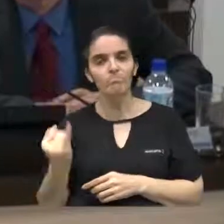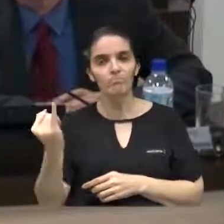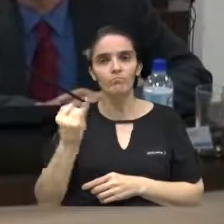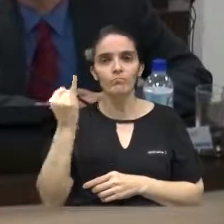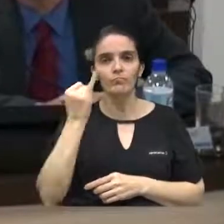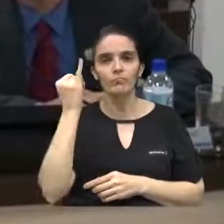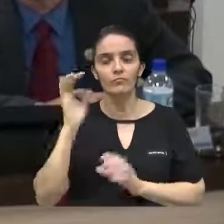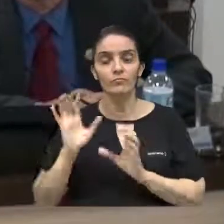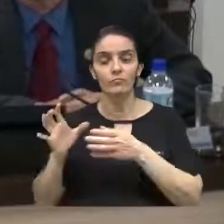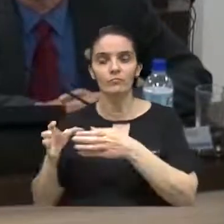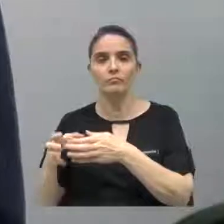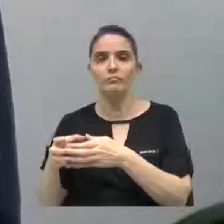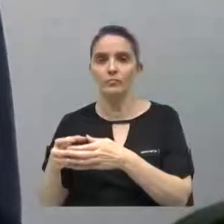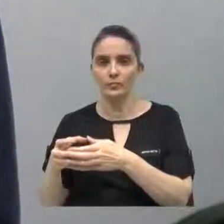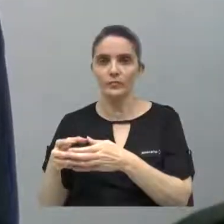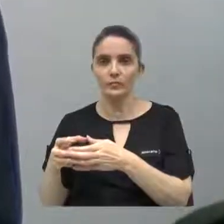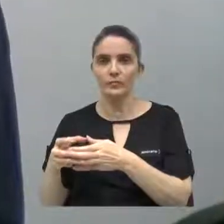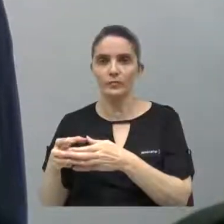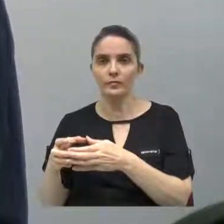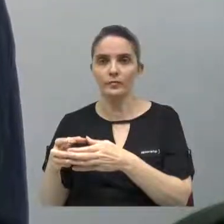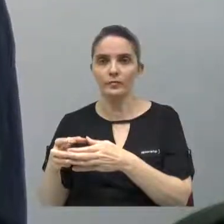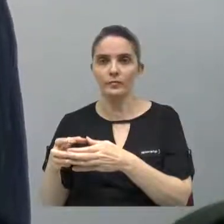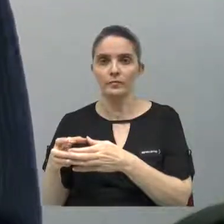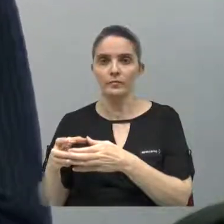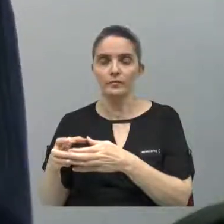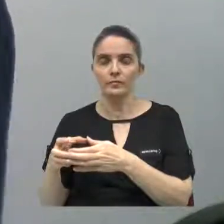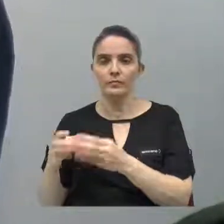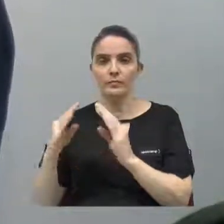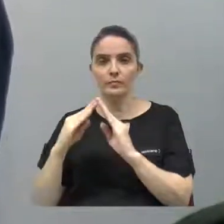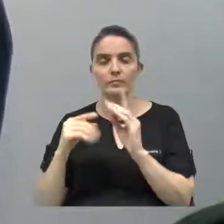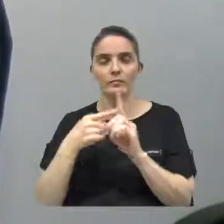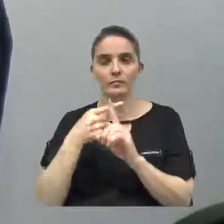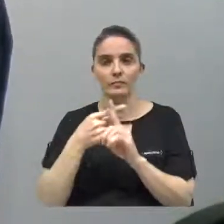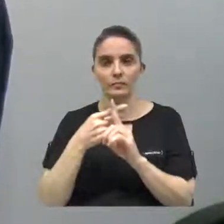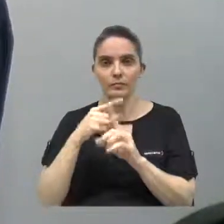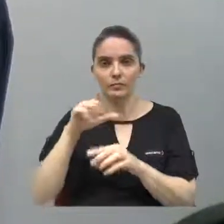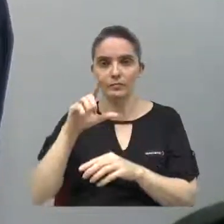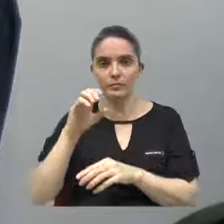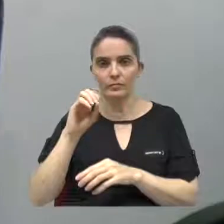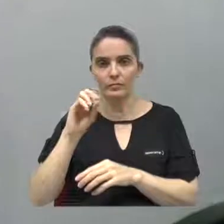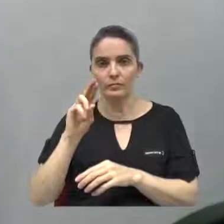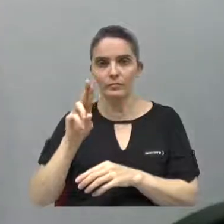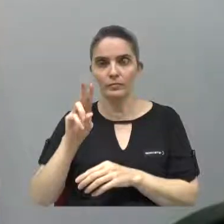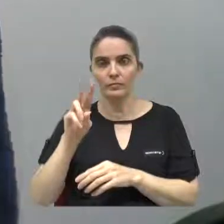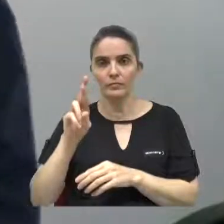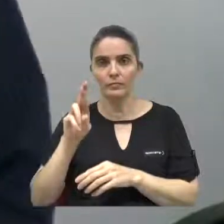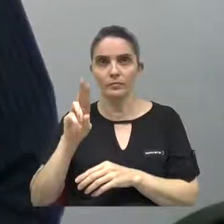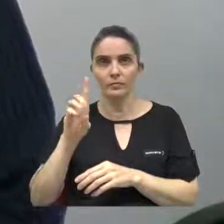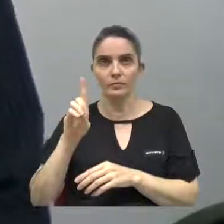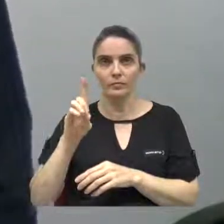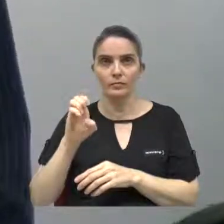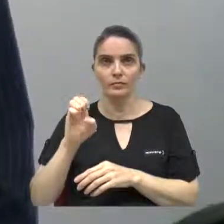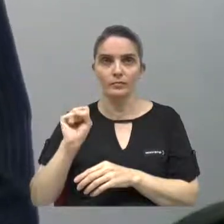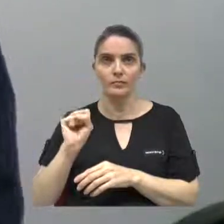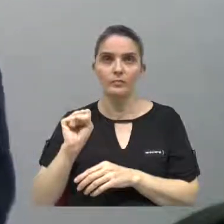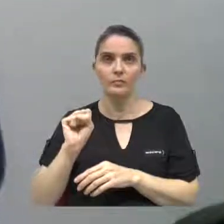na comunidade Nossa Senhora de Lourdes. Hã? Avó, desculpa, é